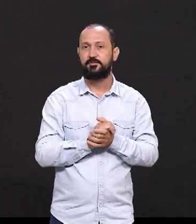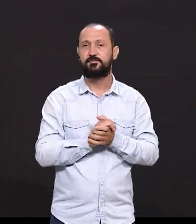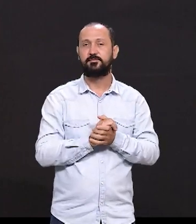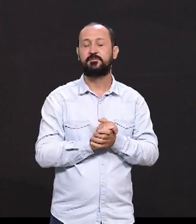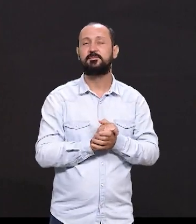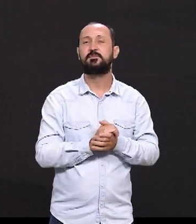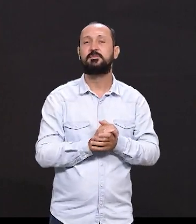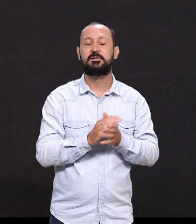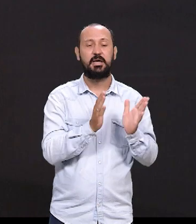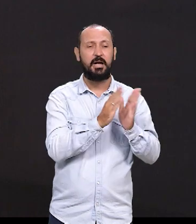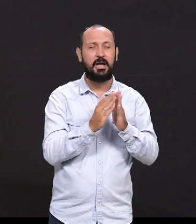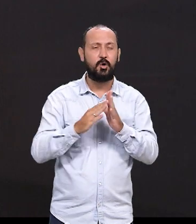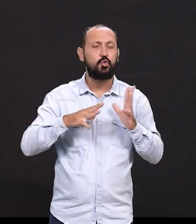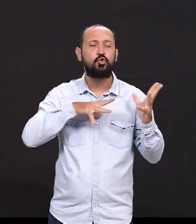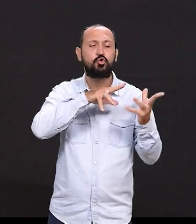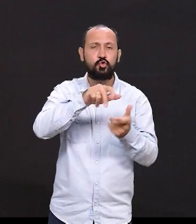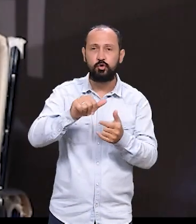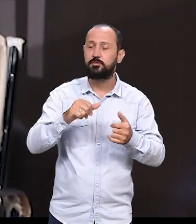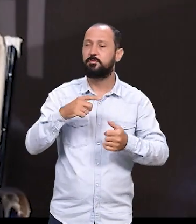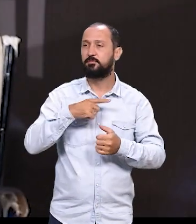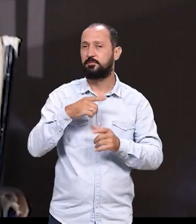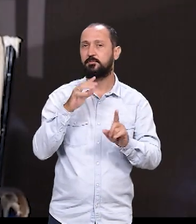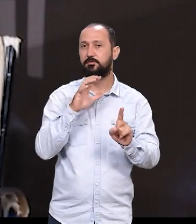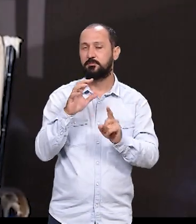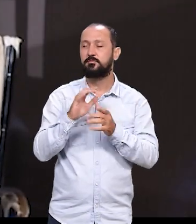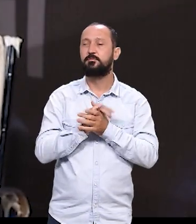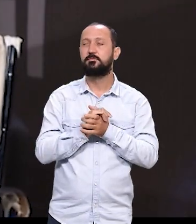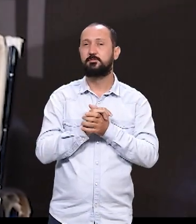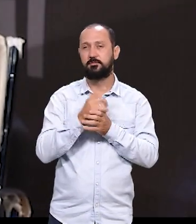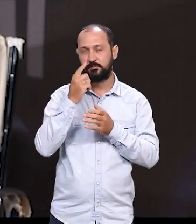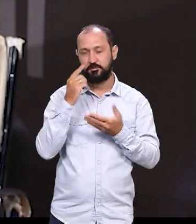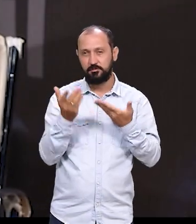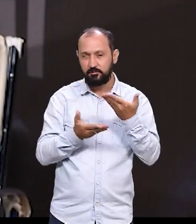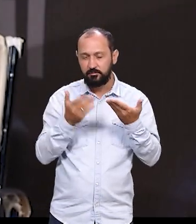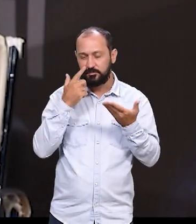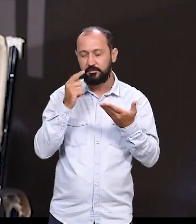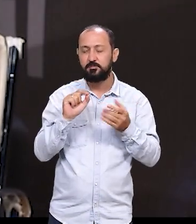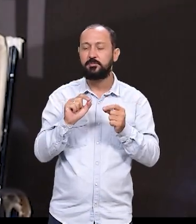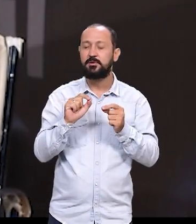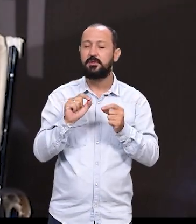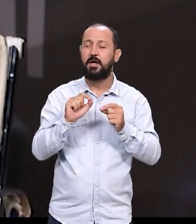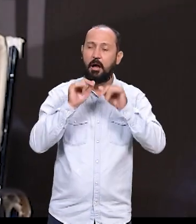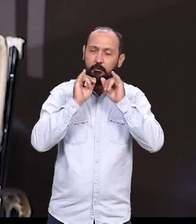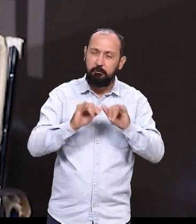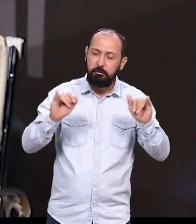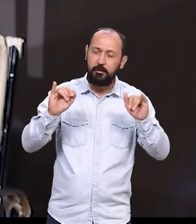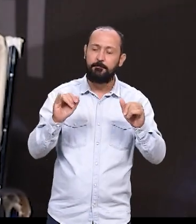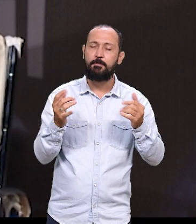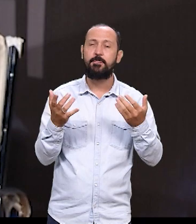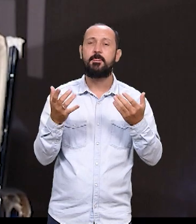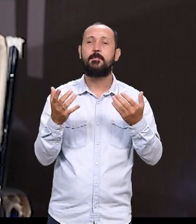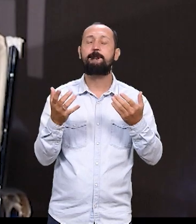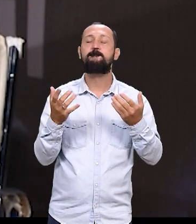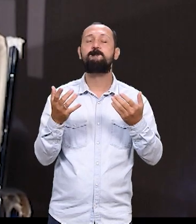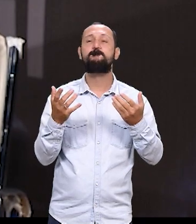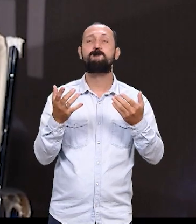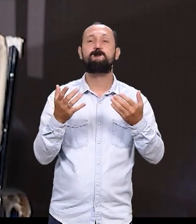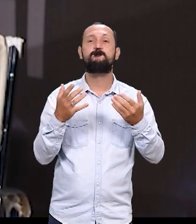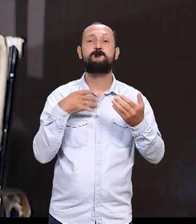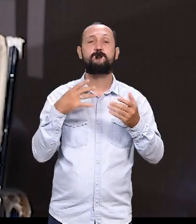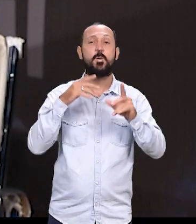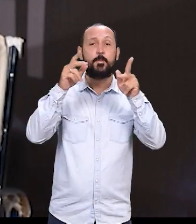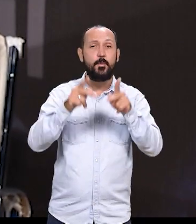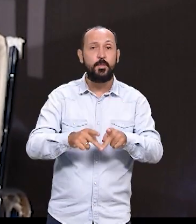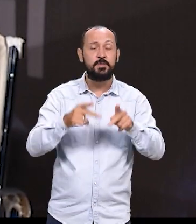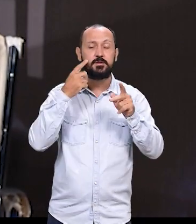invade todos os lares no mundo inteiro Doutor baseado nas informações dessas campanhas e de tudo que é passado para